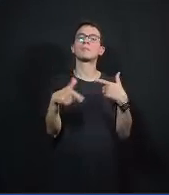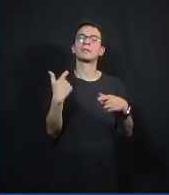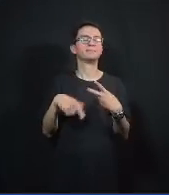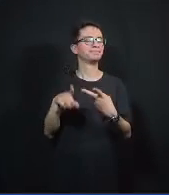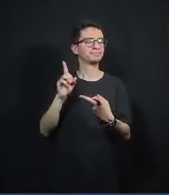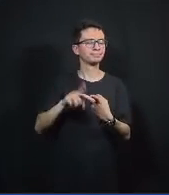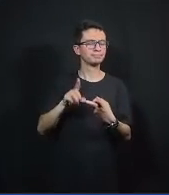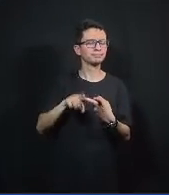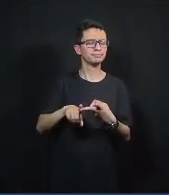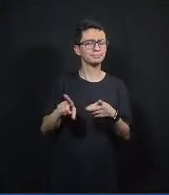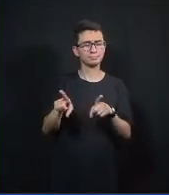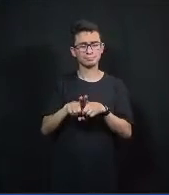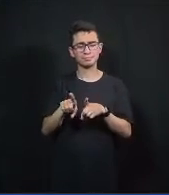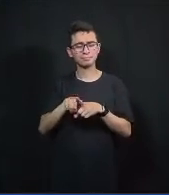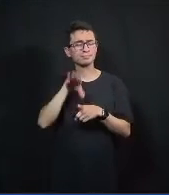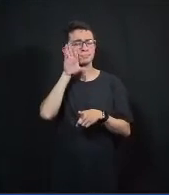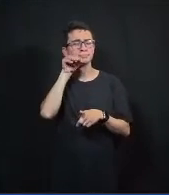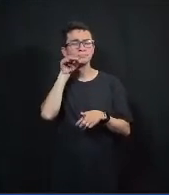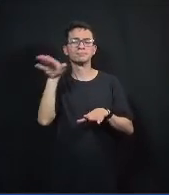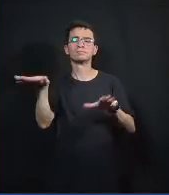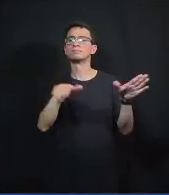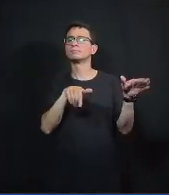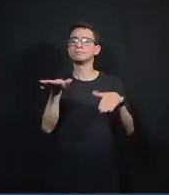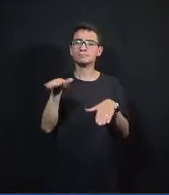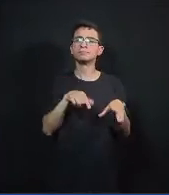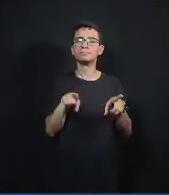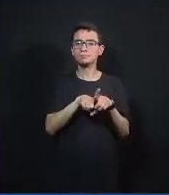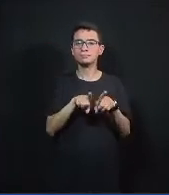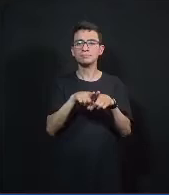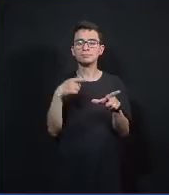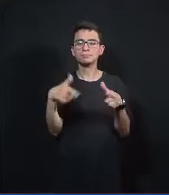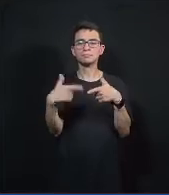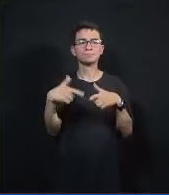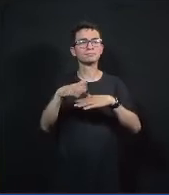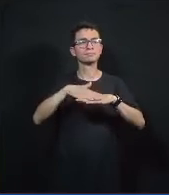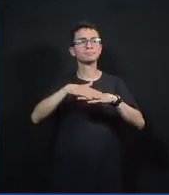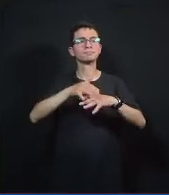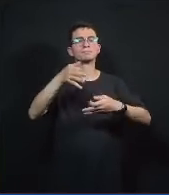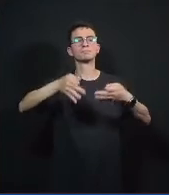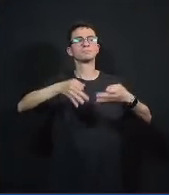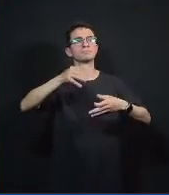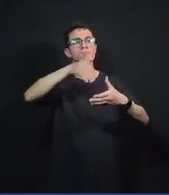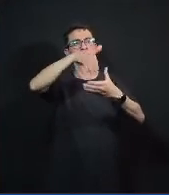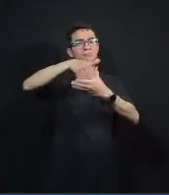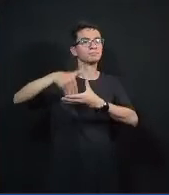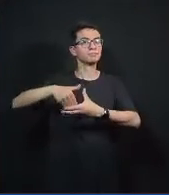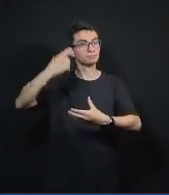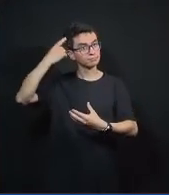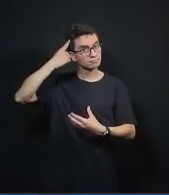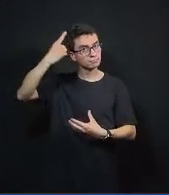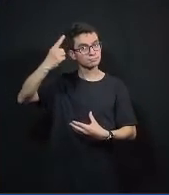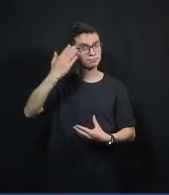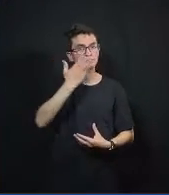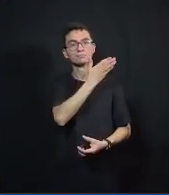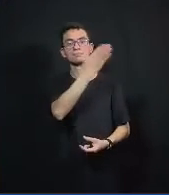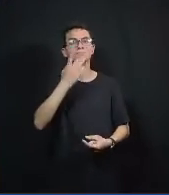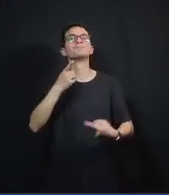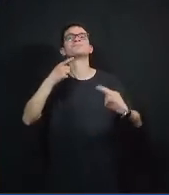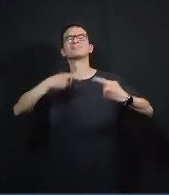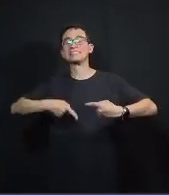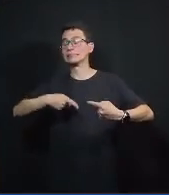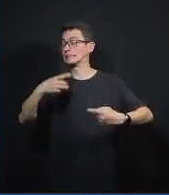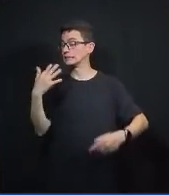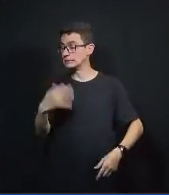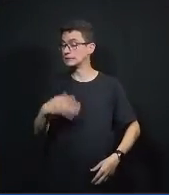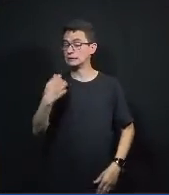aos funcionários convocados pela Justiça Eleitoral. Para ter uma noção do desafio que isso representa no Brasil, dos